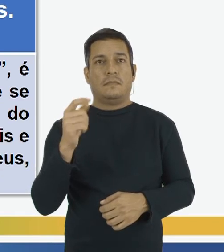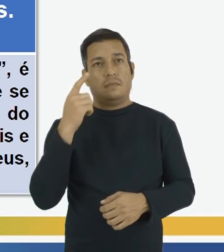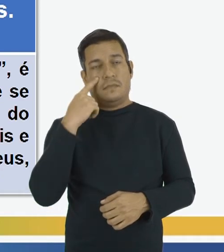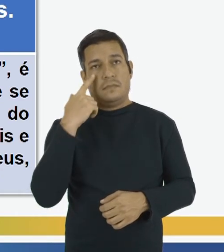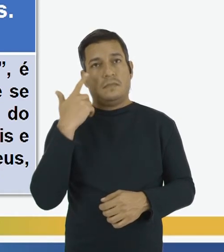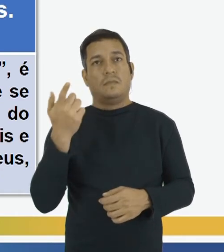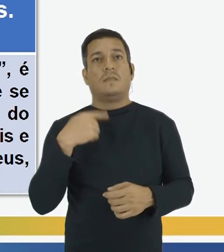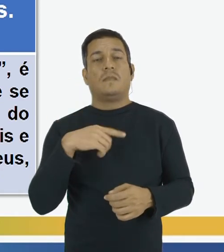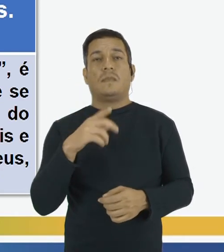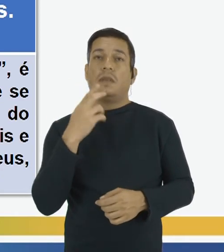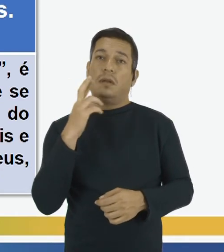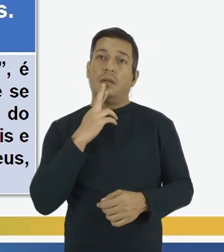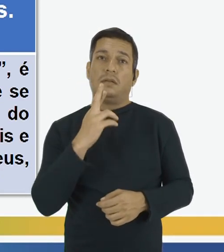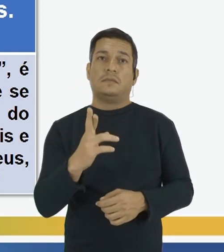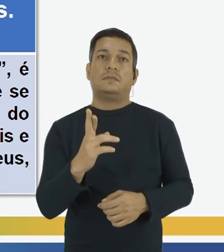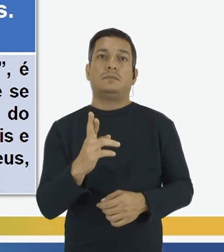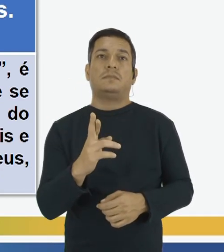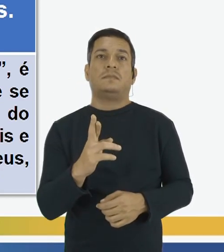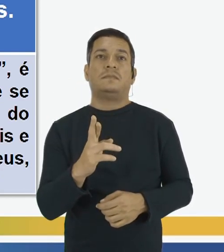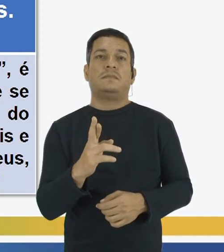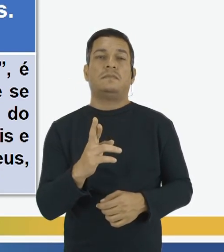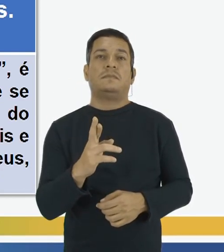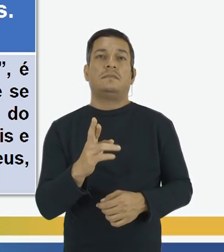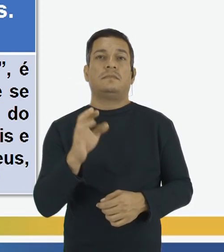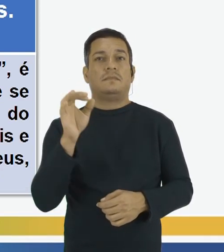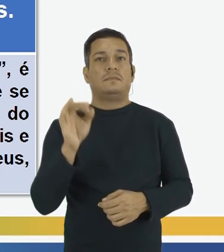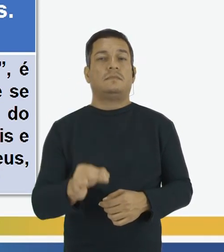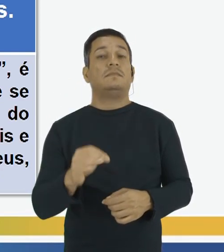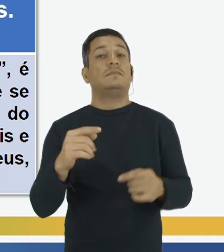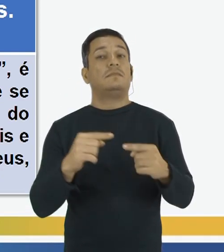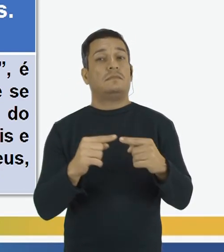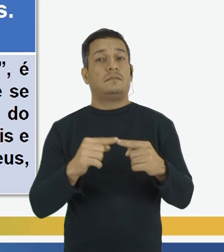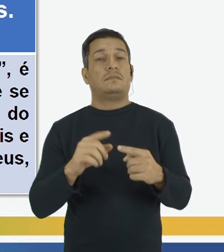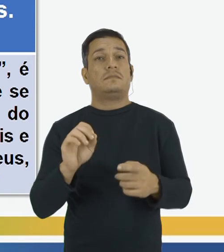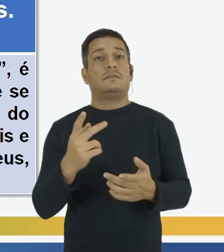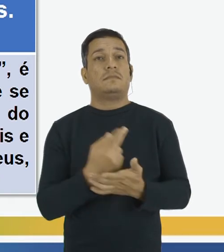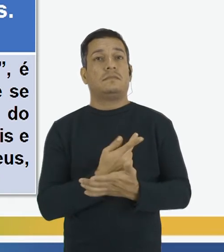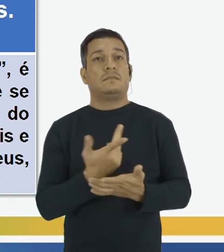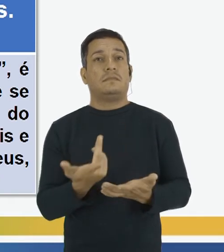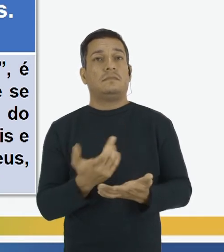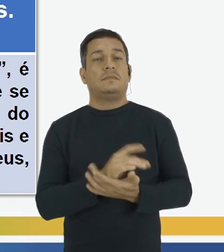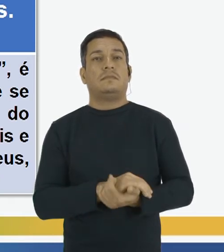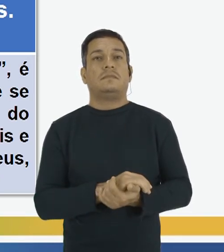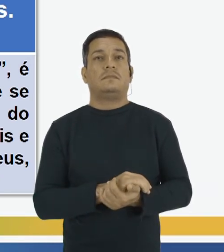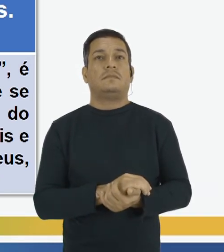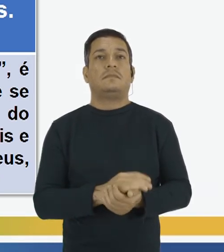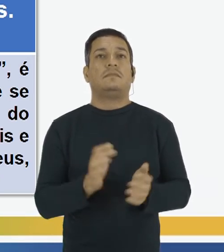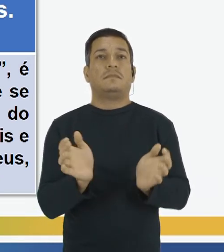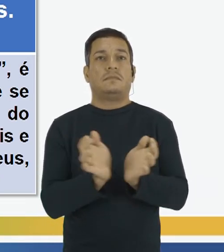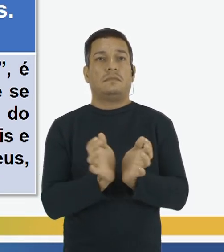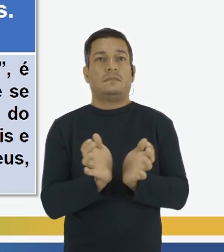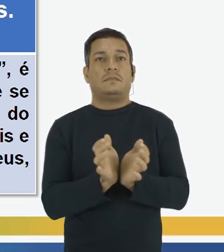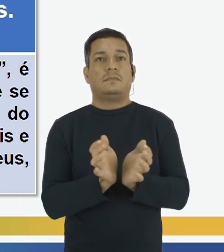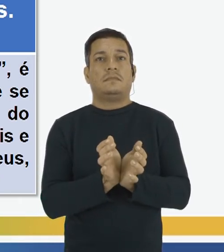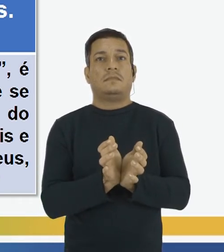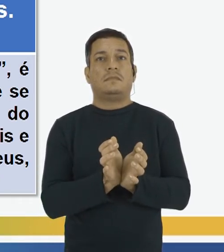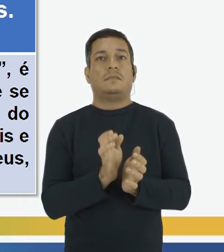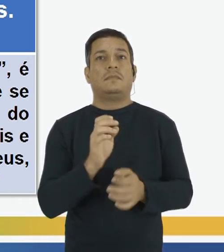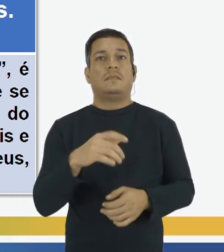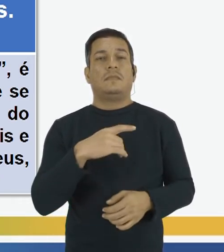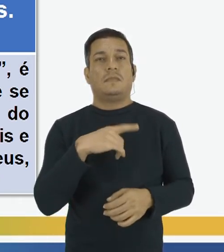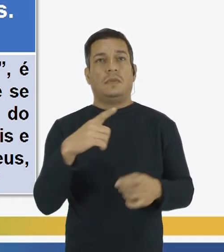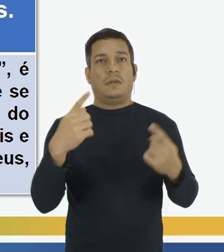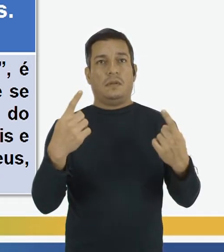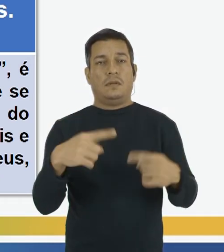encontre a resposta, o que está de acordo ali. Quando determinado grupo religioso pratica violência